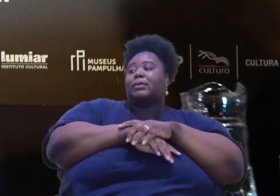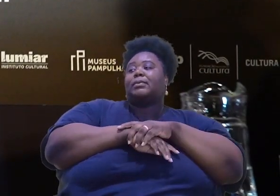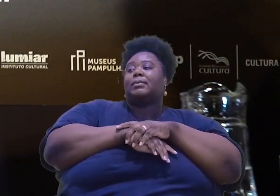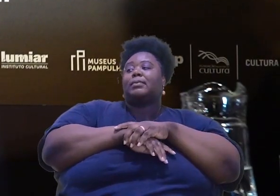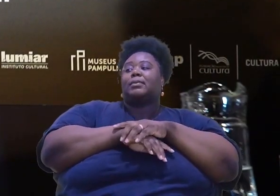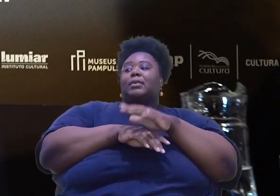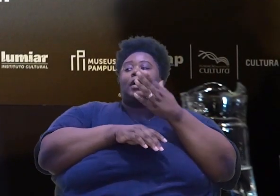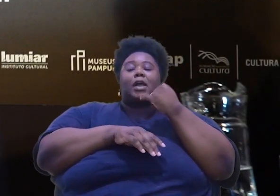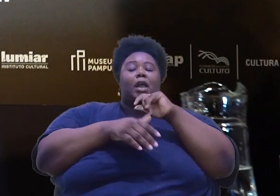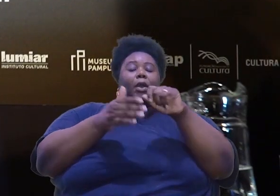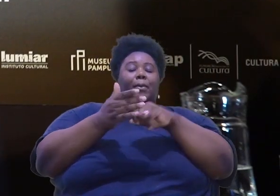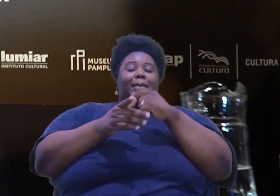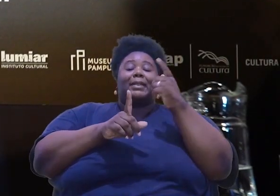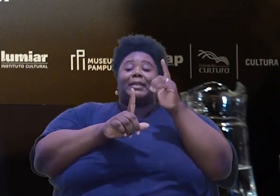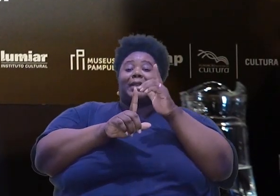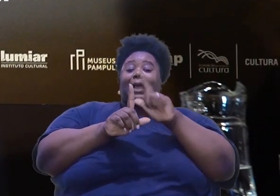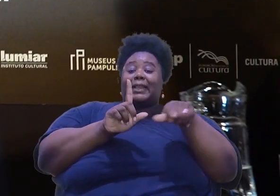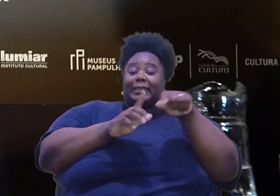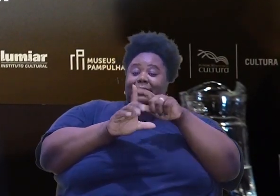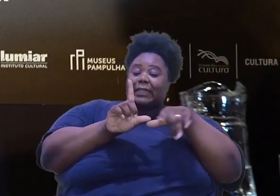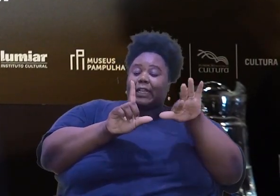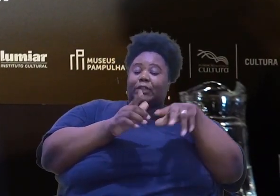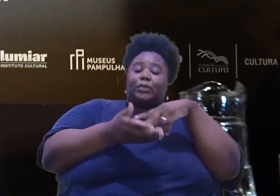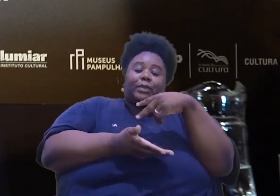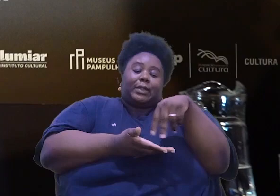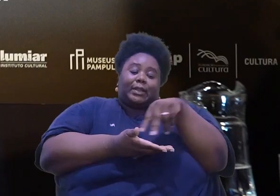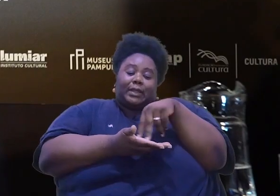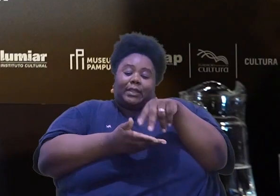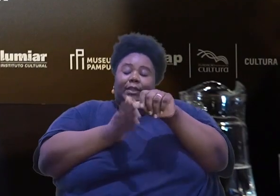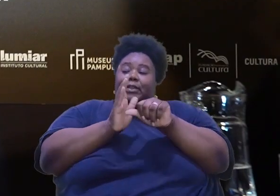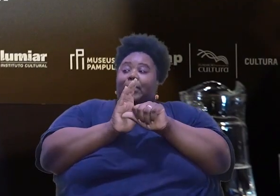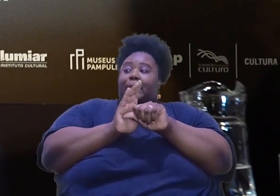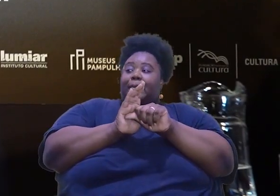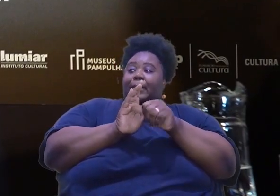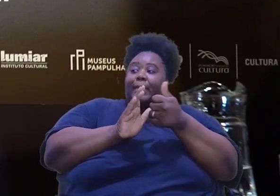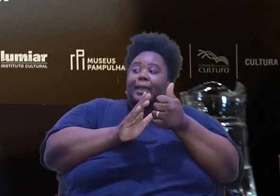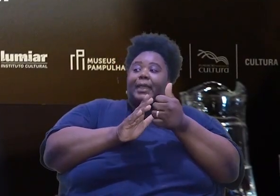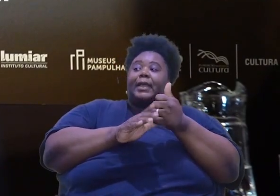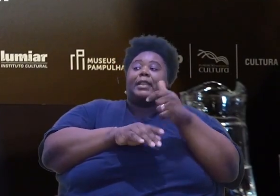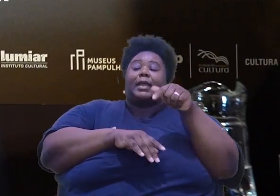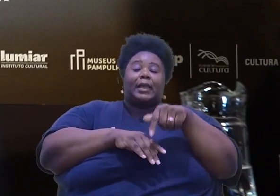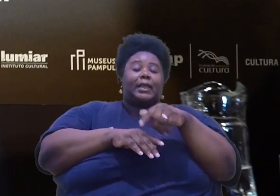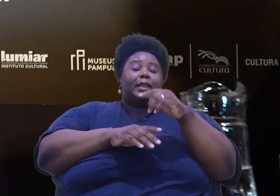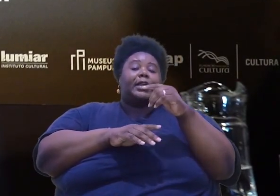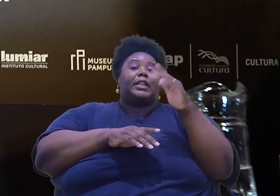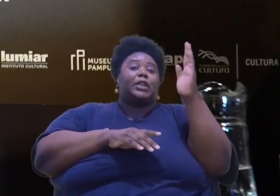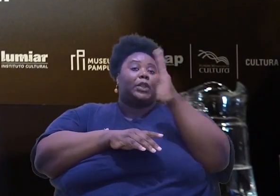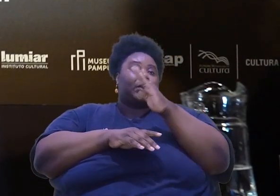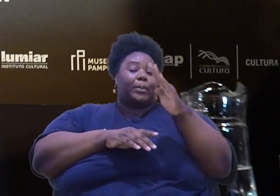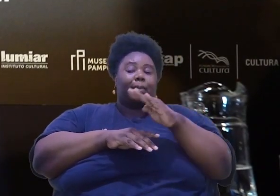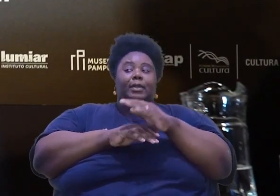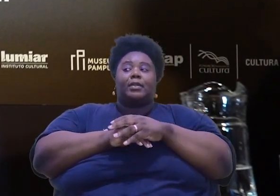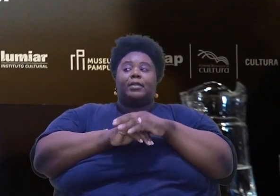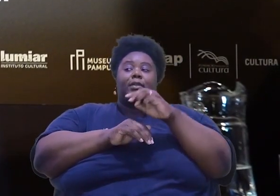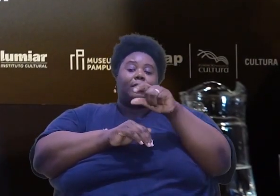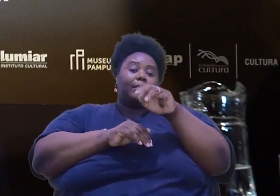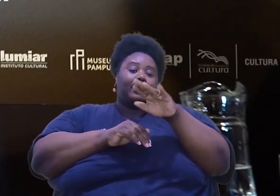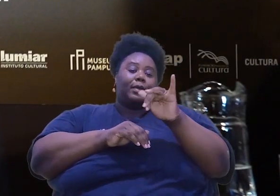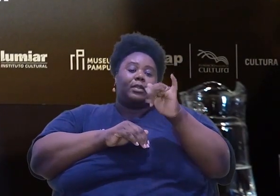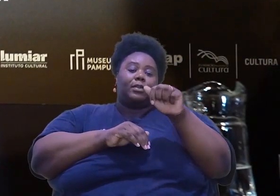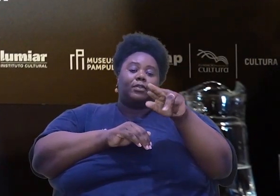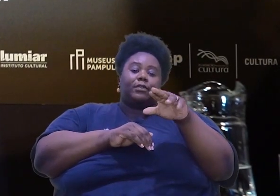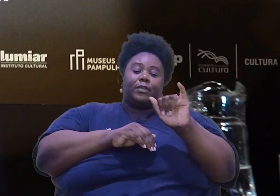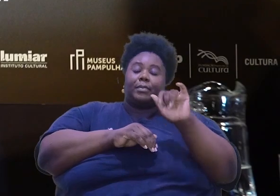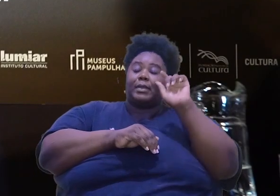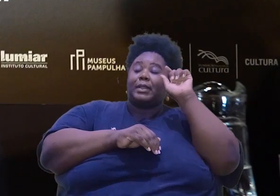culinária, na literatura, na dança. O primeiro romance abolicionista no Brasil é escrito por Maria Firmina dos Reis, que é